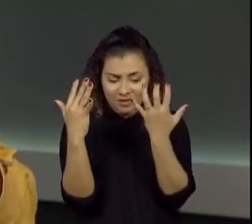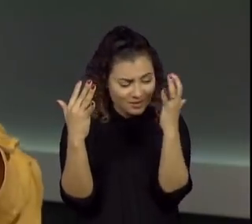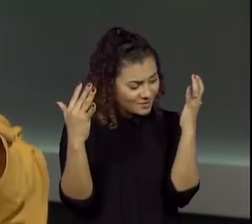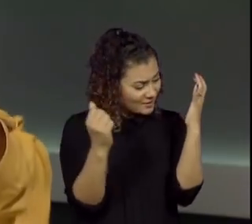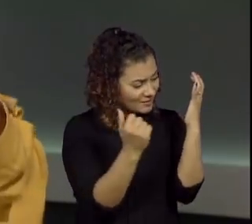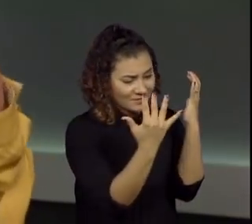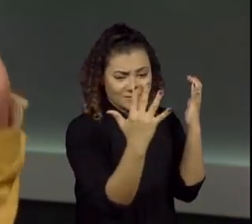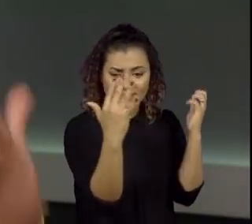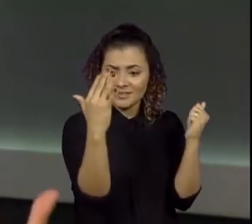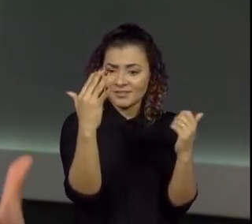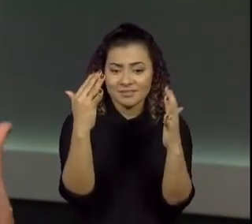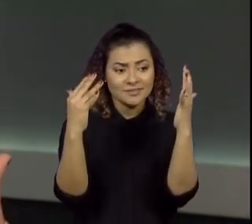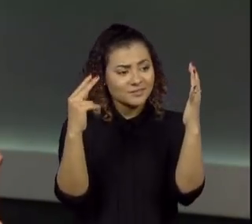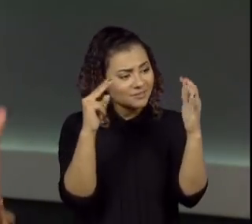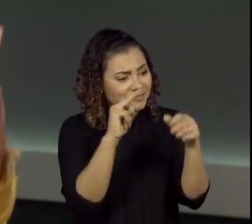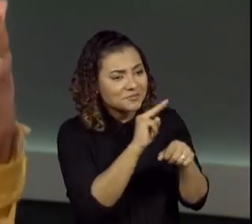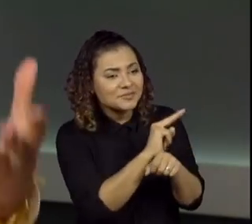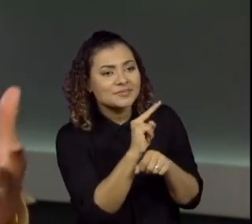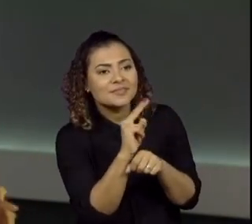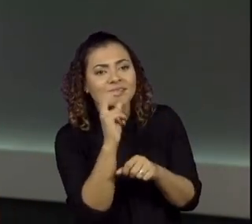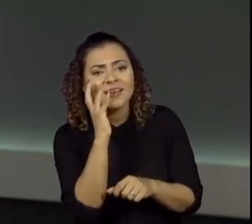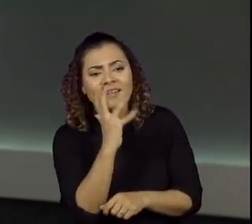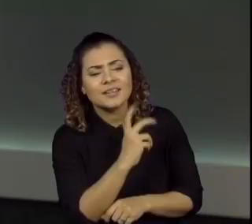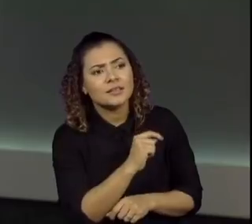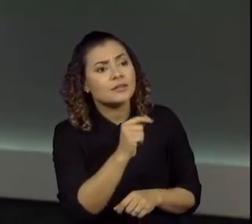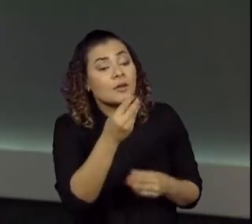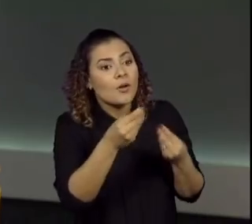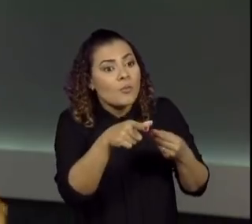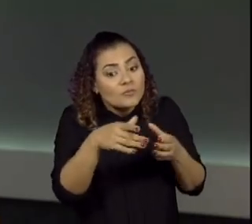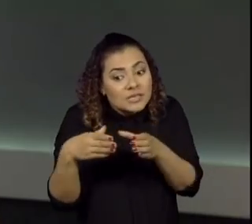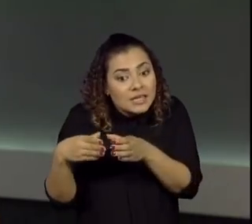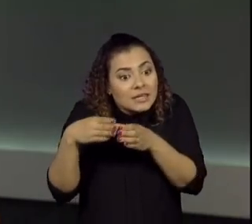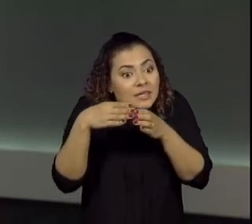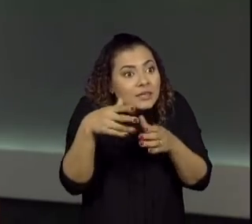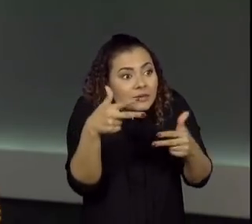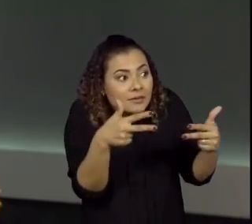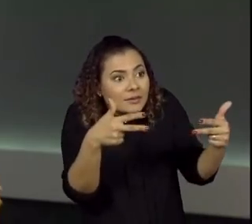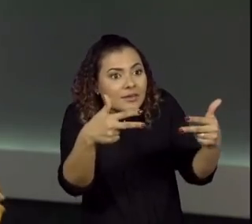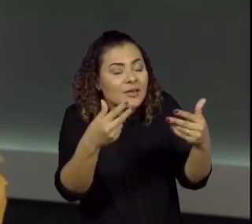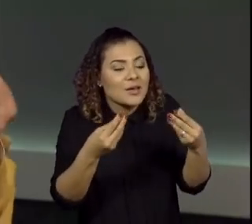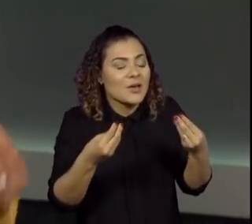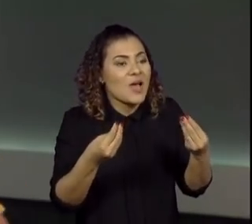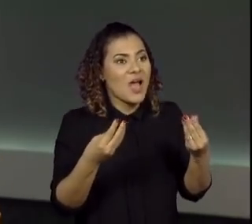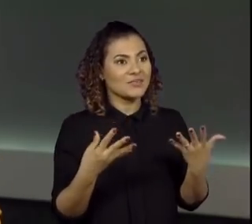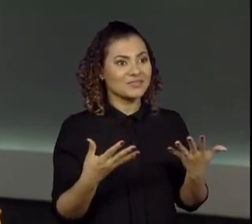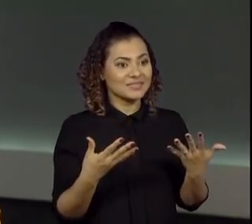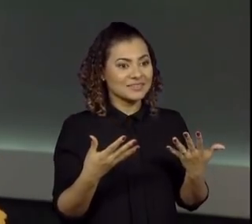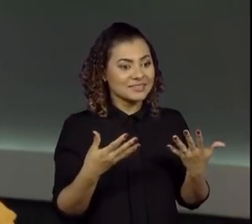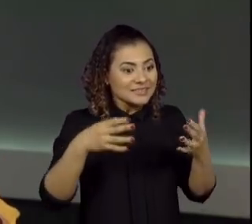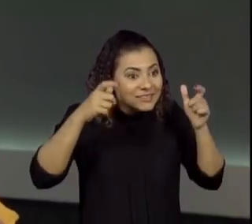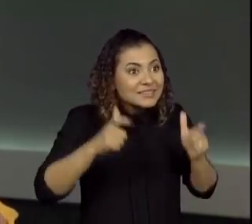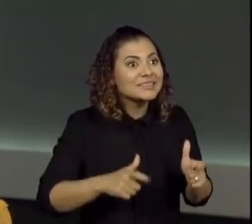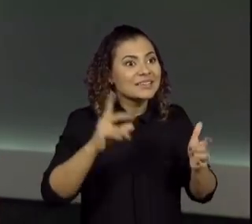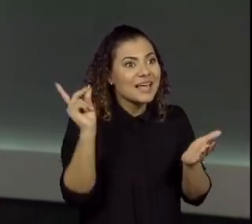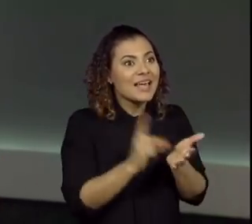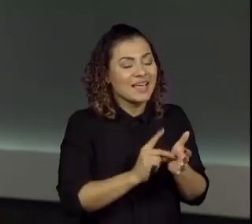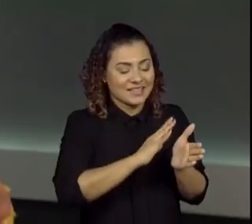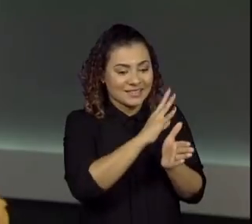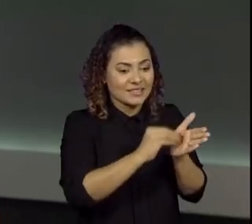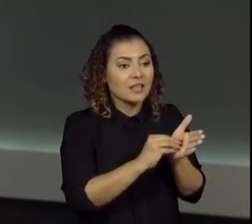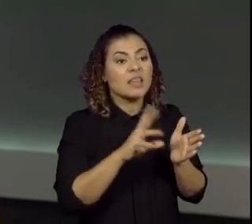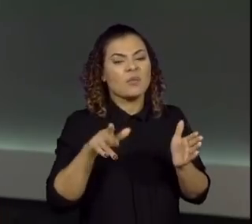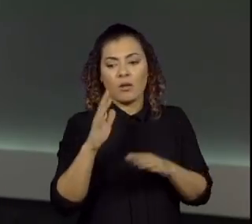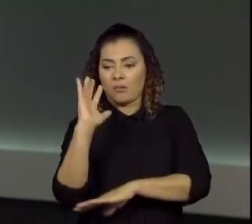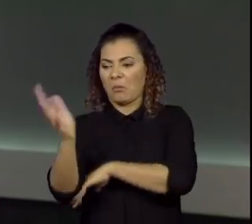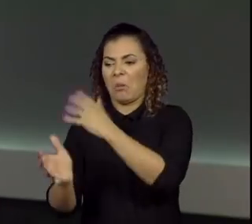uma floresta preservada, exuberante. Como foi para você, para a equipe, estar lá no meio dessa Amazônia e não dessa